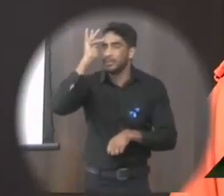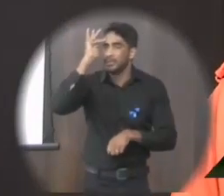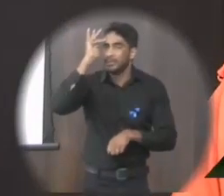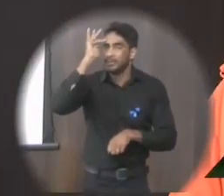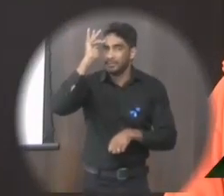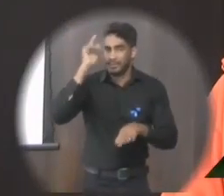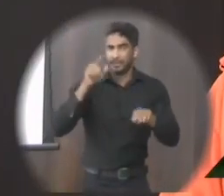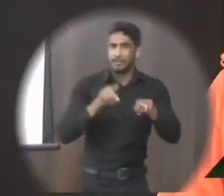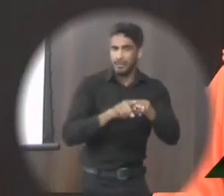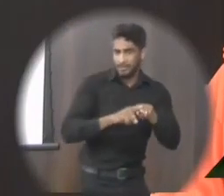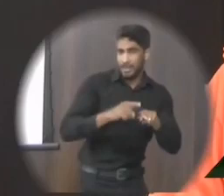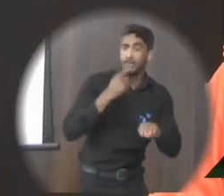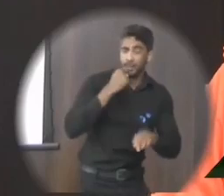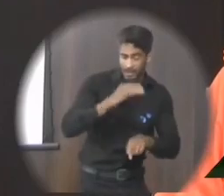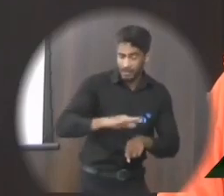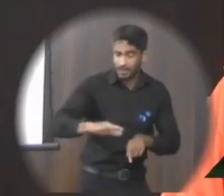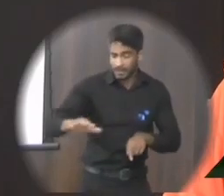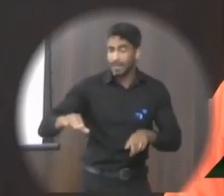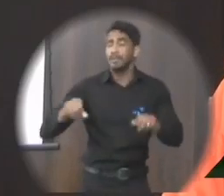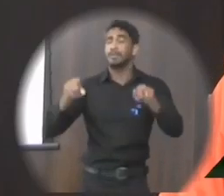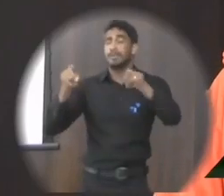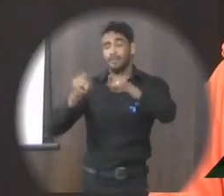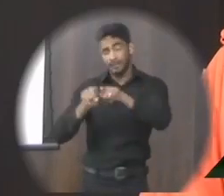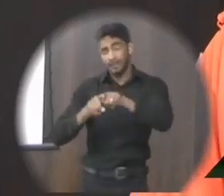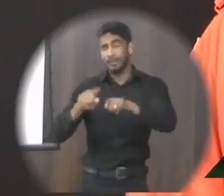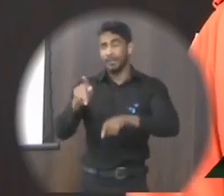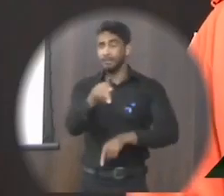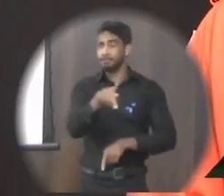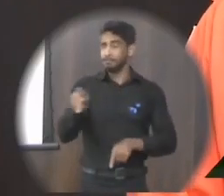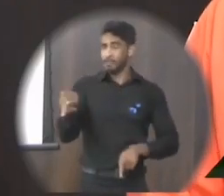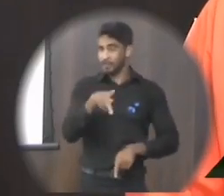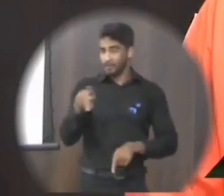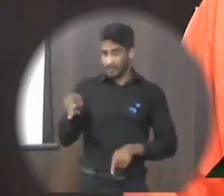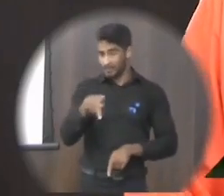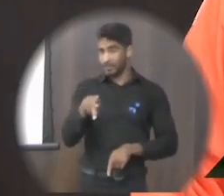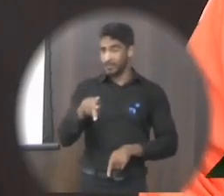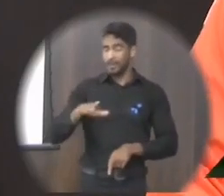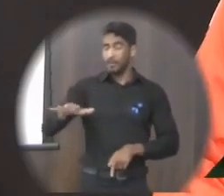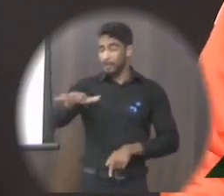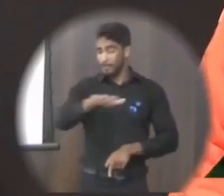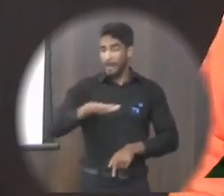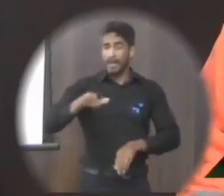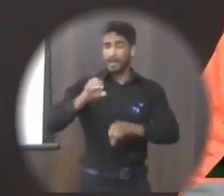assim como para as crianças, para os professores também da rede de ensino,